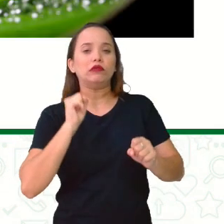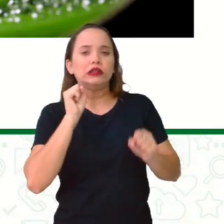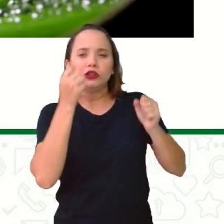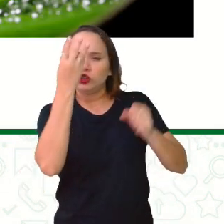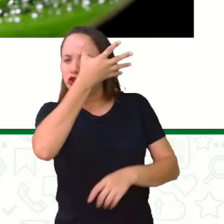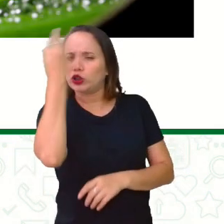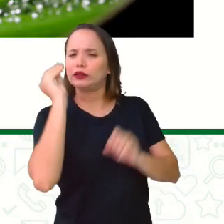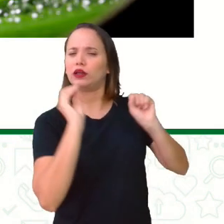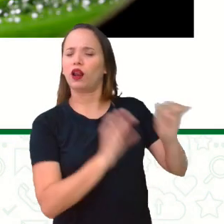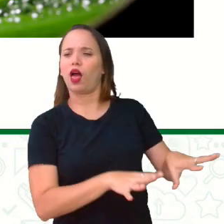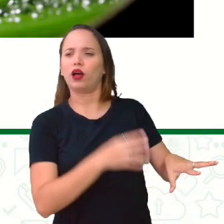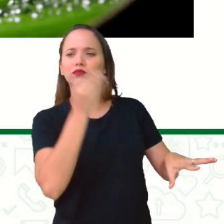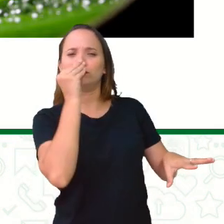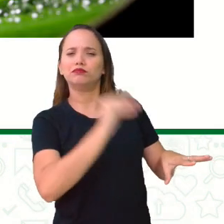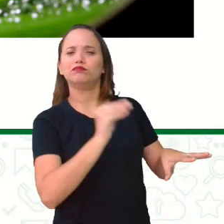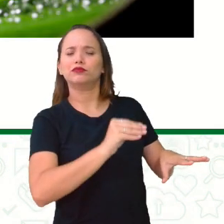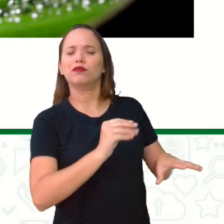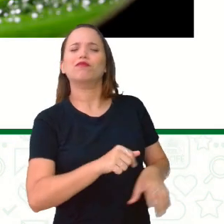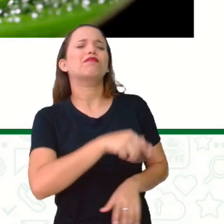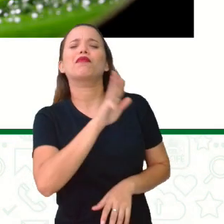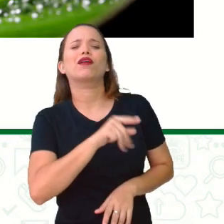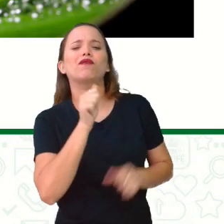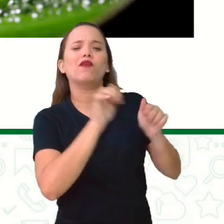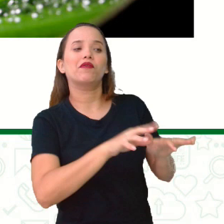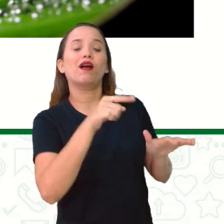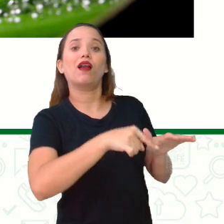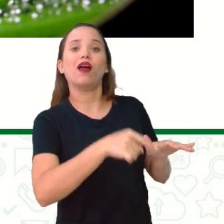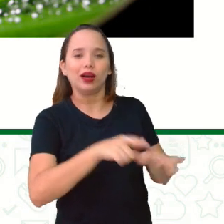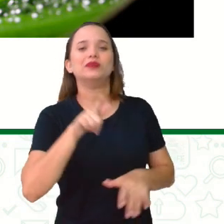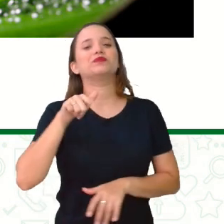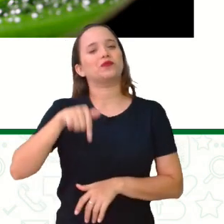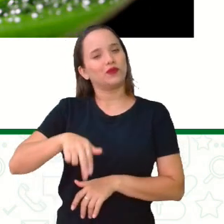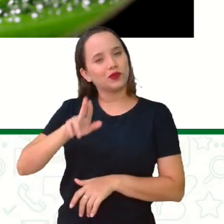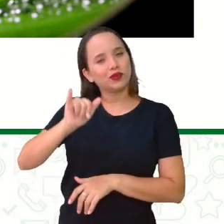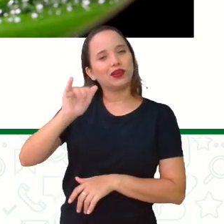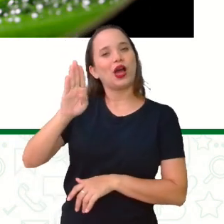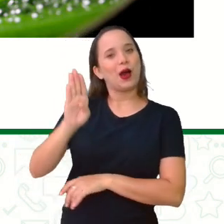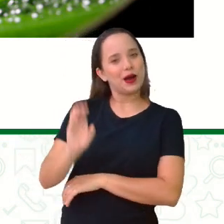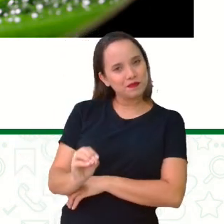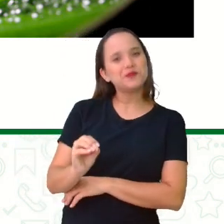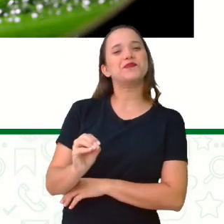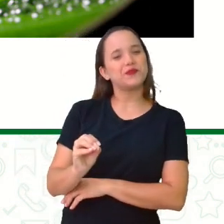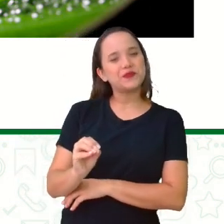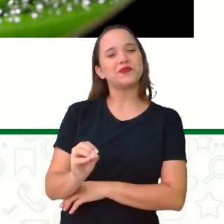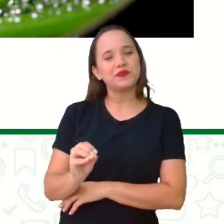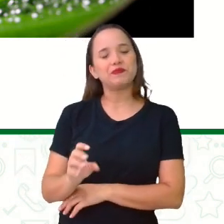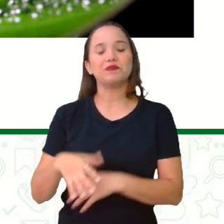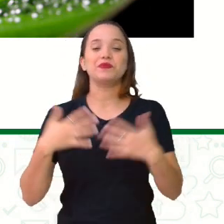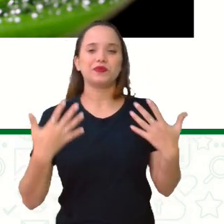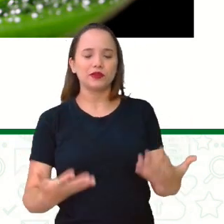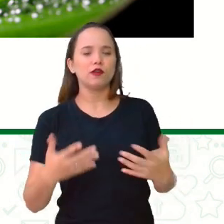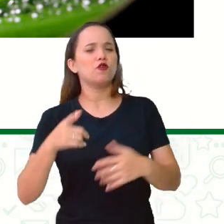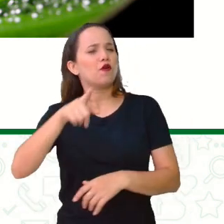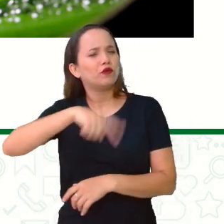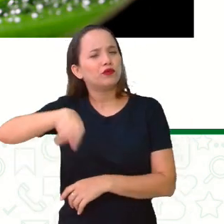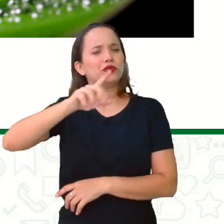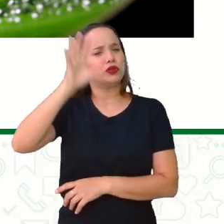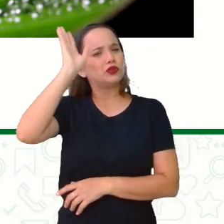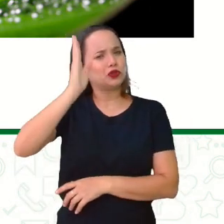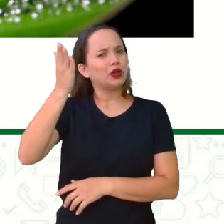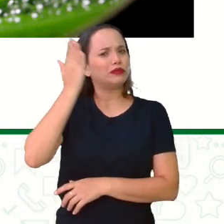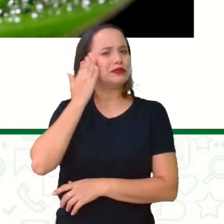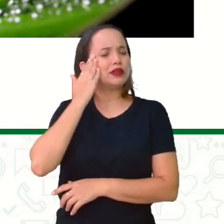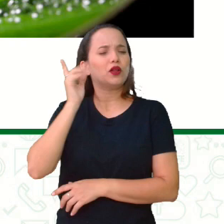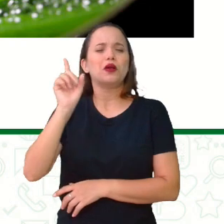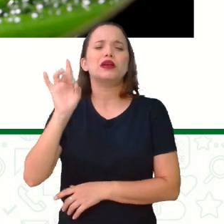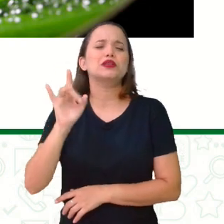todinha, quem é que vai ficar lá na panela sozinho? O quiabo, não é? Pois é. Então, aí, para vocês verem, né? É só